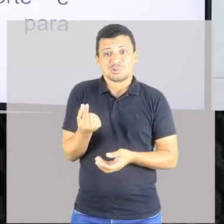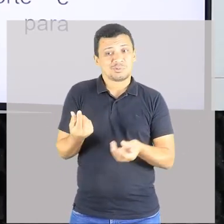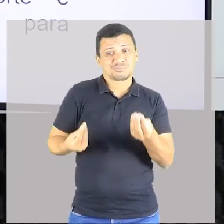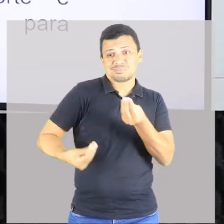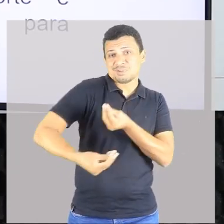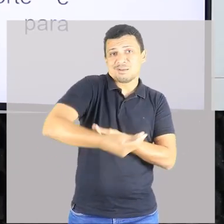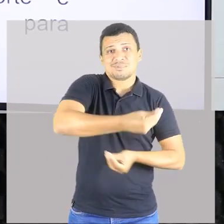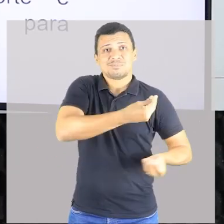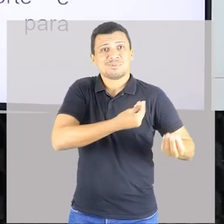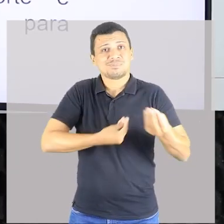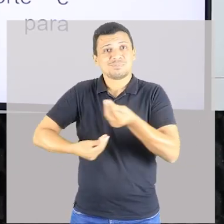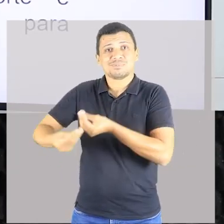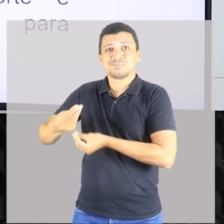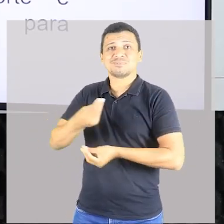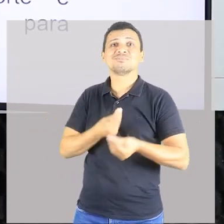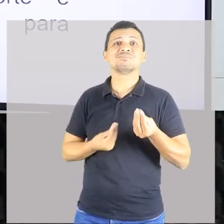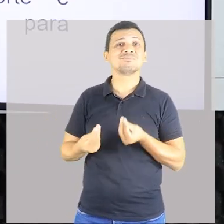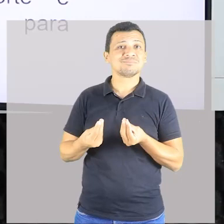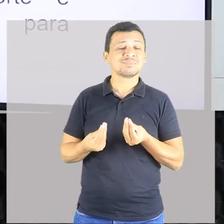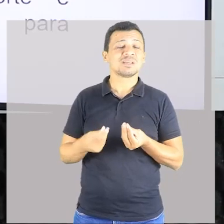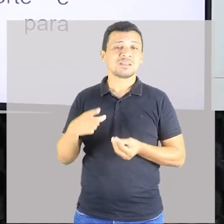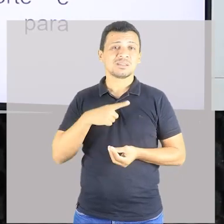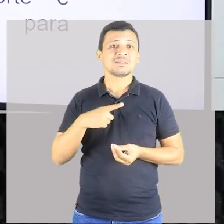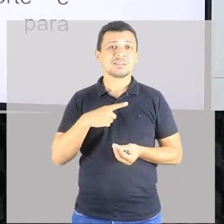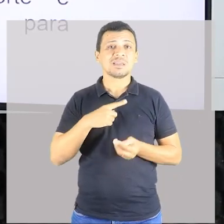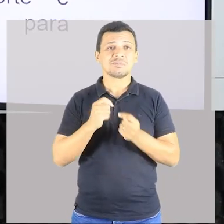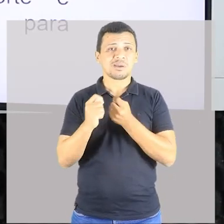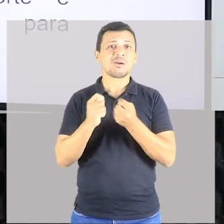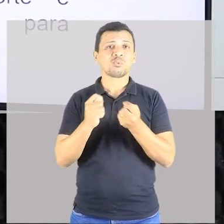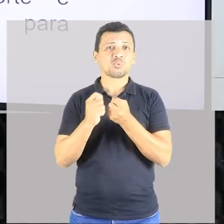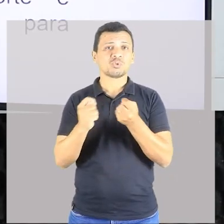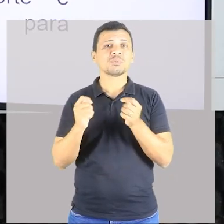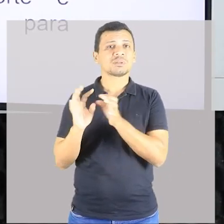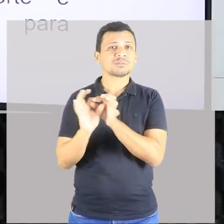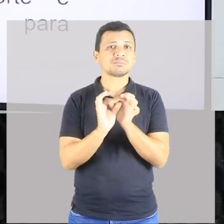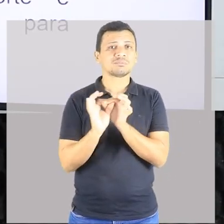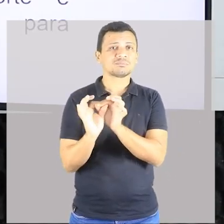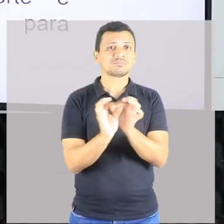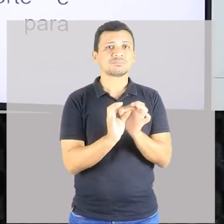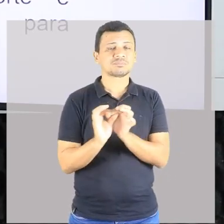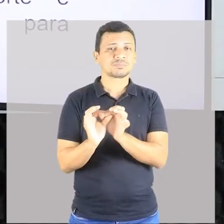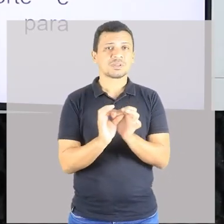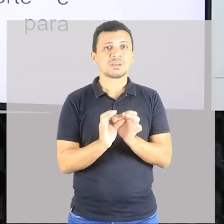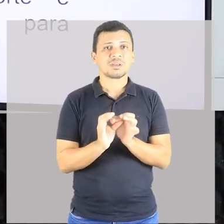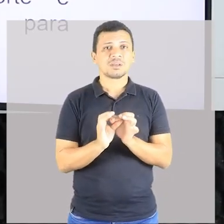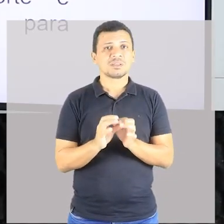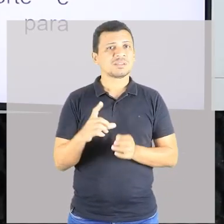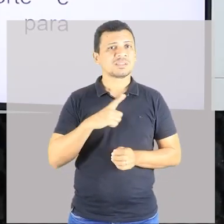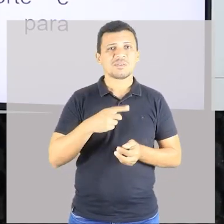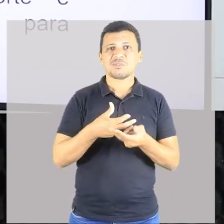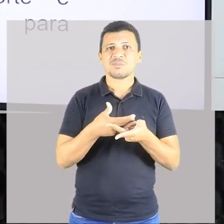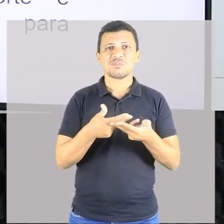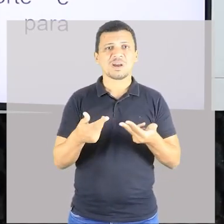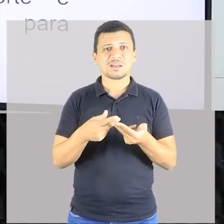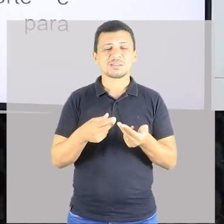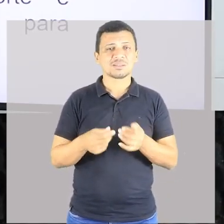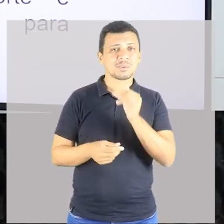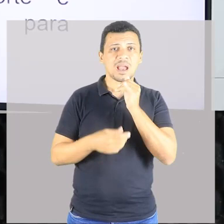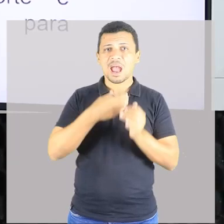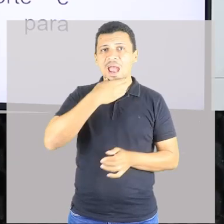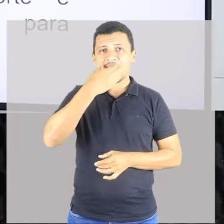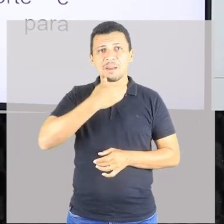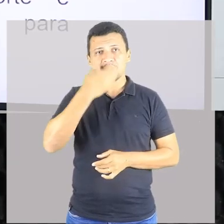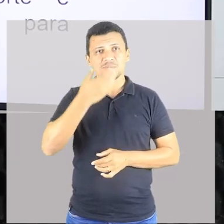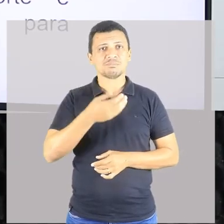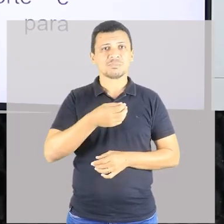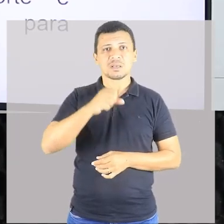essas nações. Eu tenho uma integração econômica claramente. Coca-Cola, Apple, Samsung, por exemplo, só